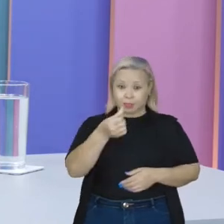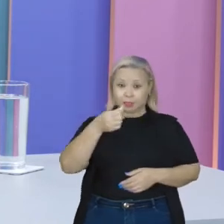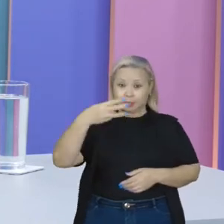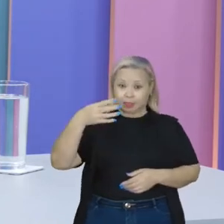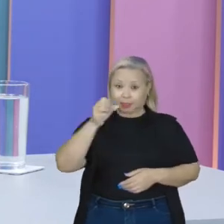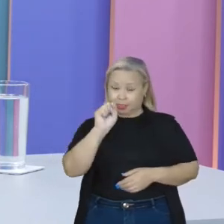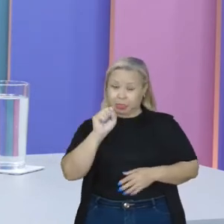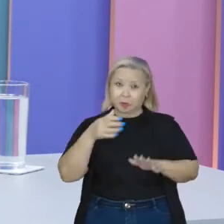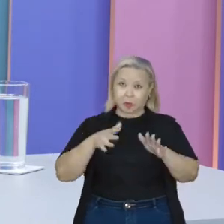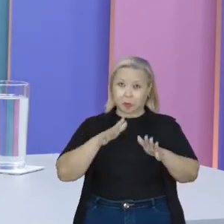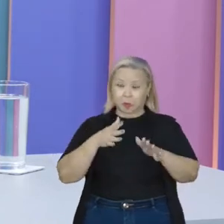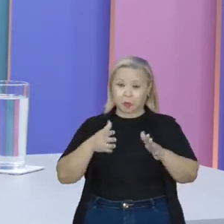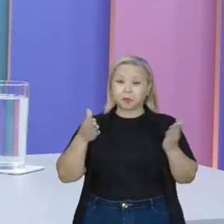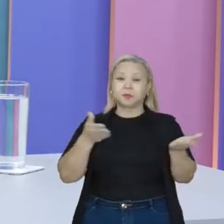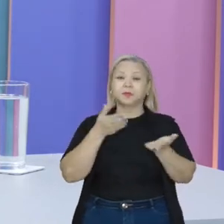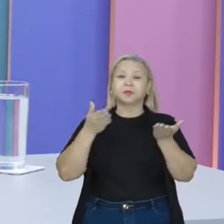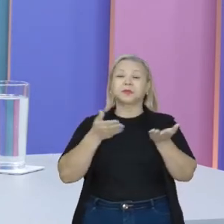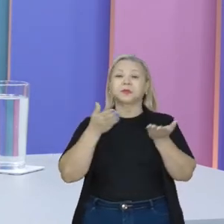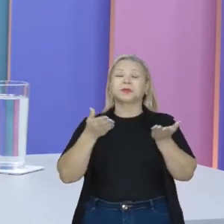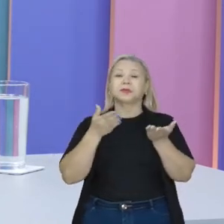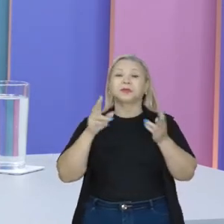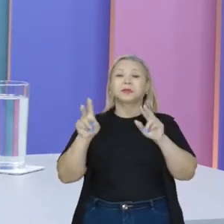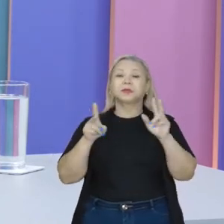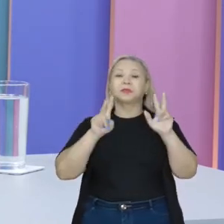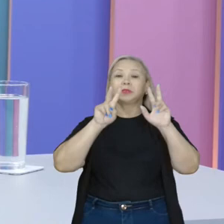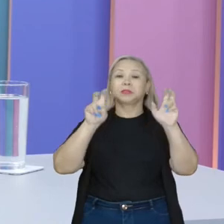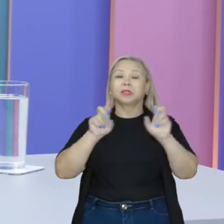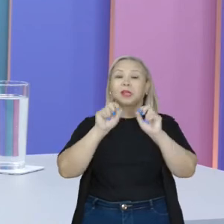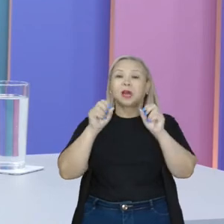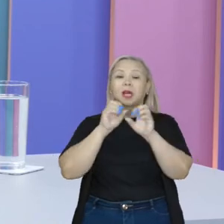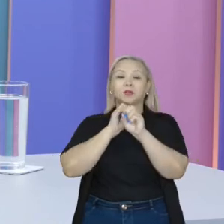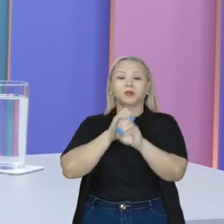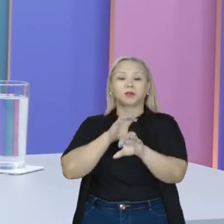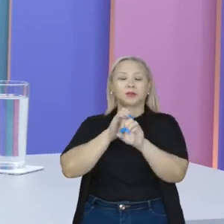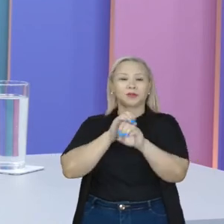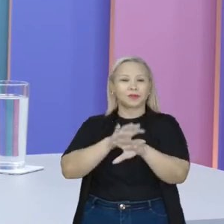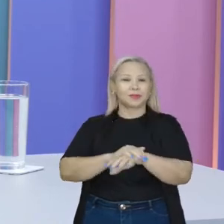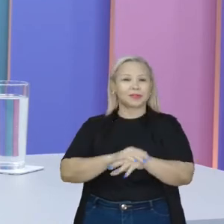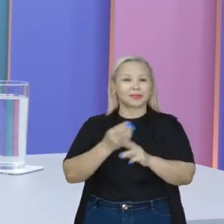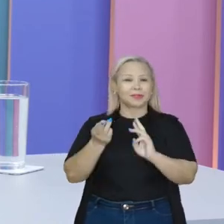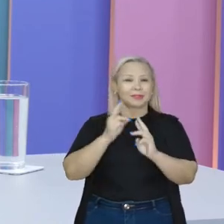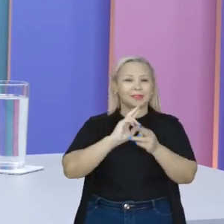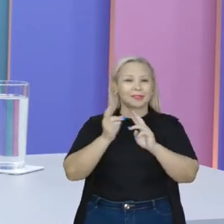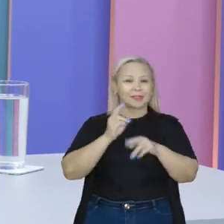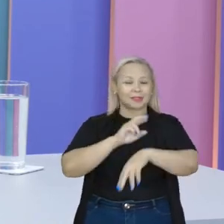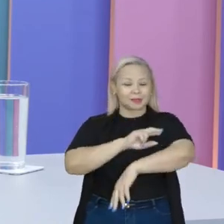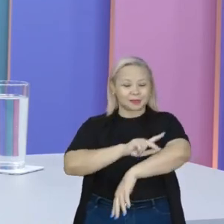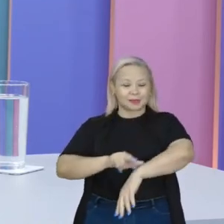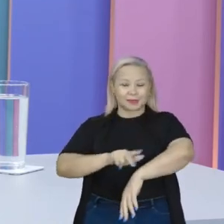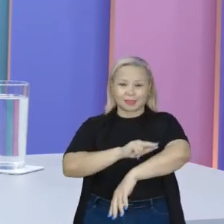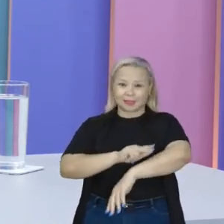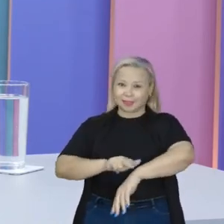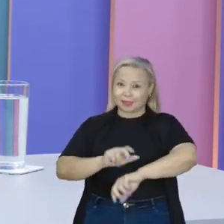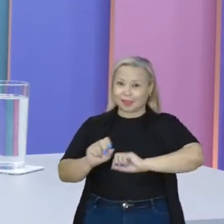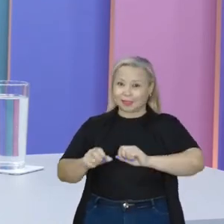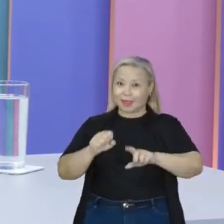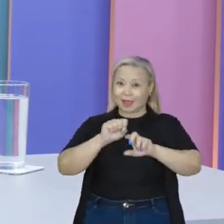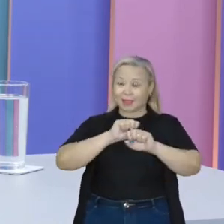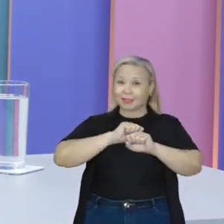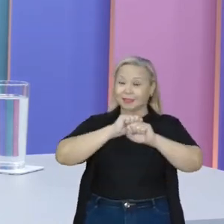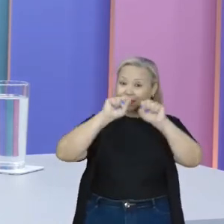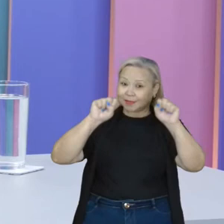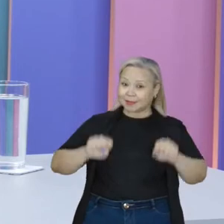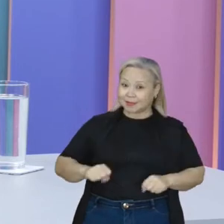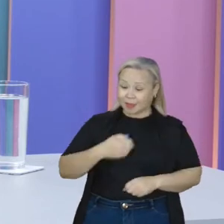10.638, se não me engano, que trata do ensino, das relações étnico-raciais no sistema público